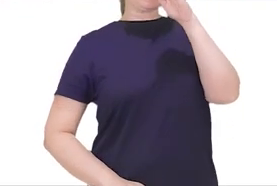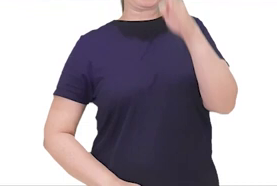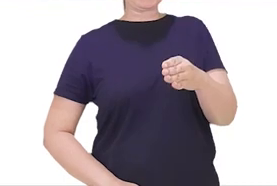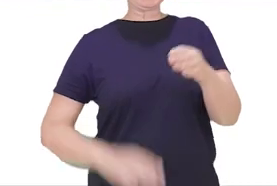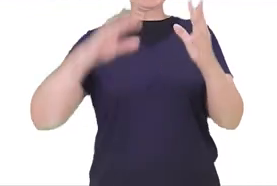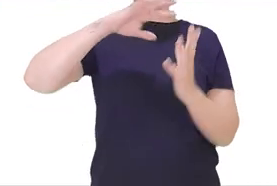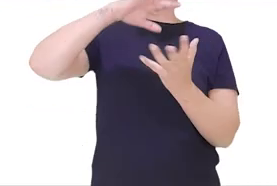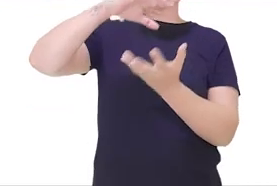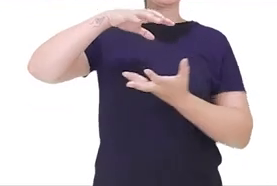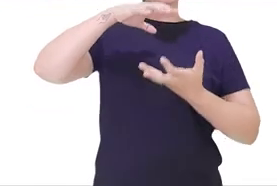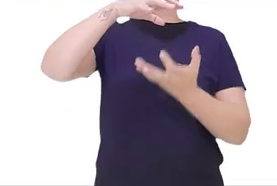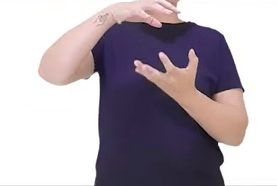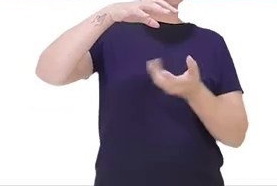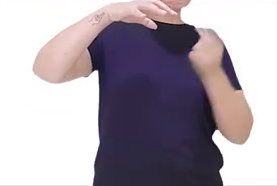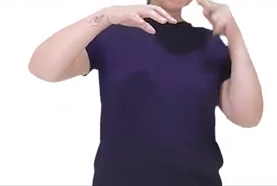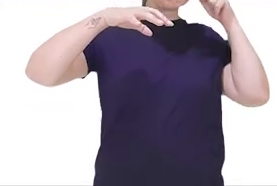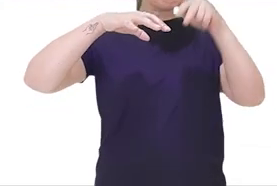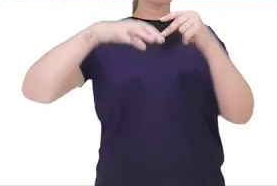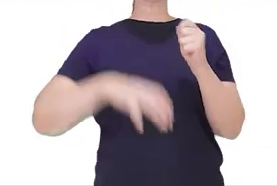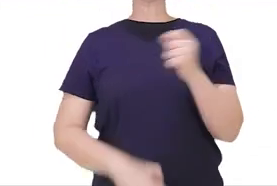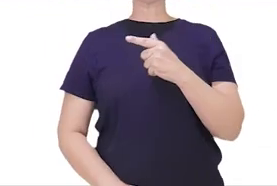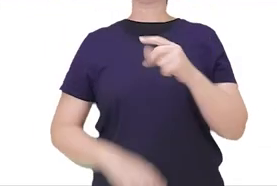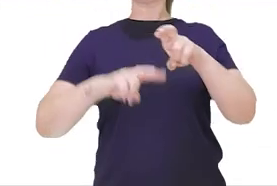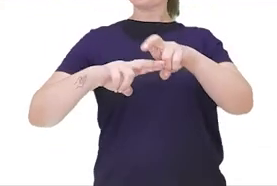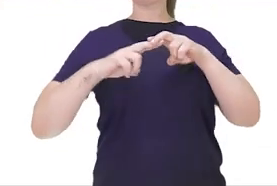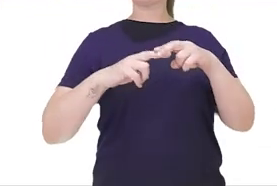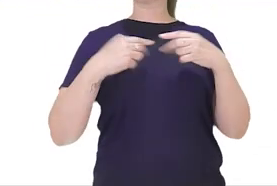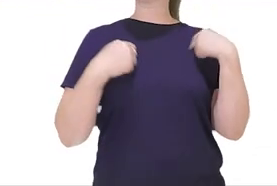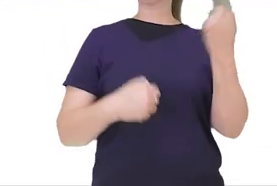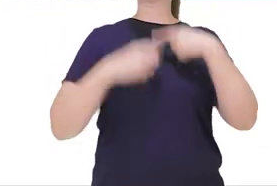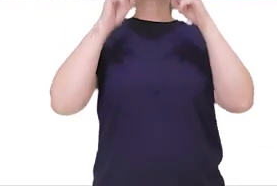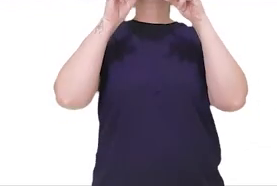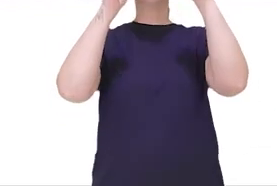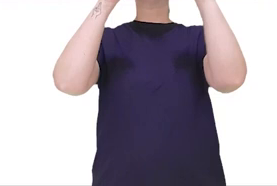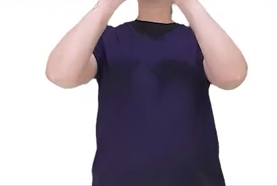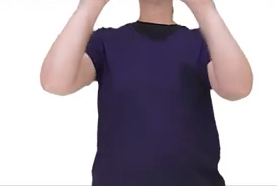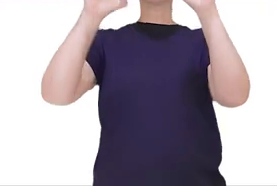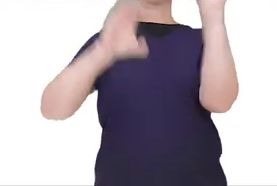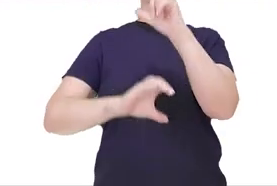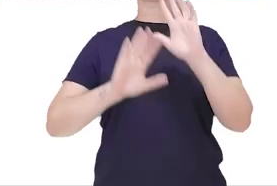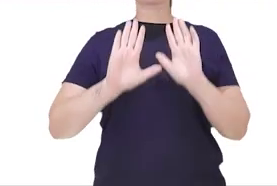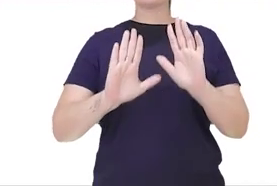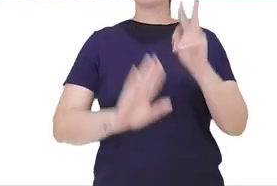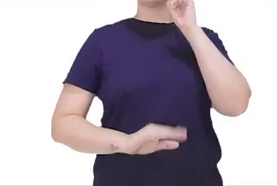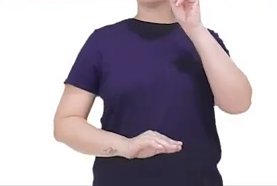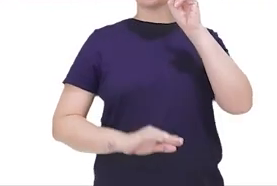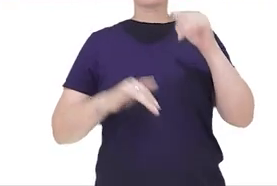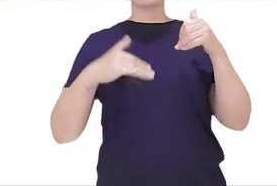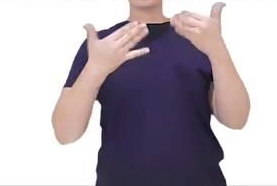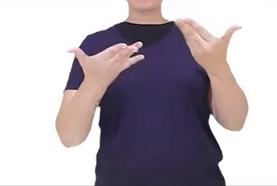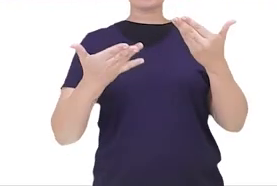passa direto e chega na superfície da Terra e chega nos nossos olhos, é a cor azul. É por isso que a gente enxerga o céu azul. Mas